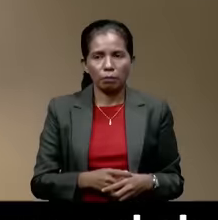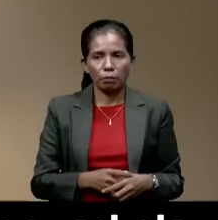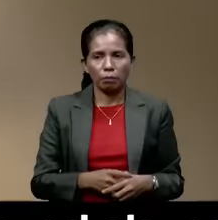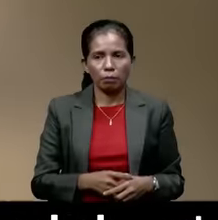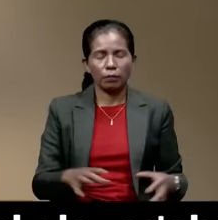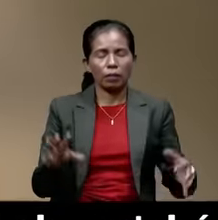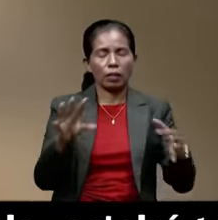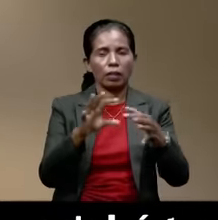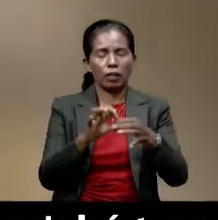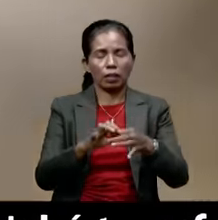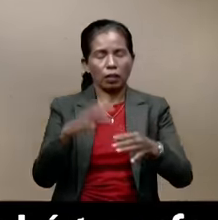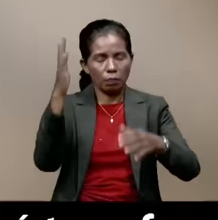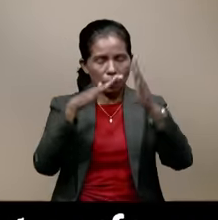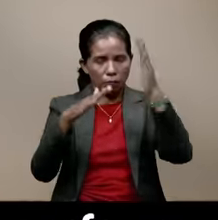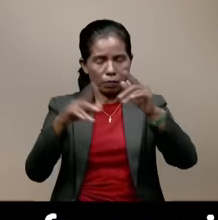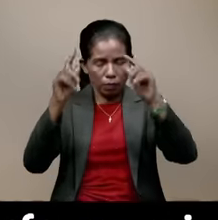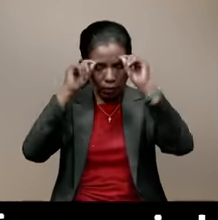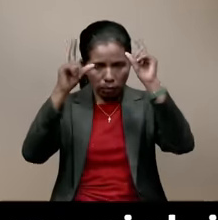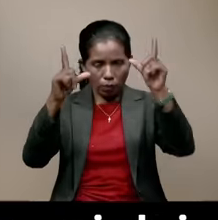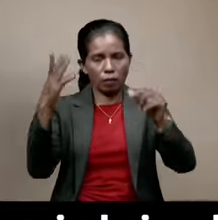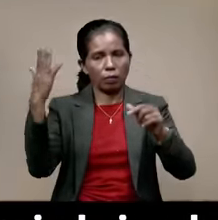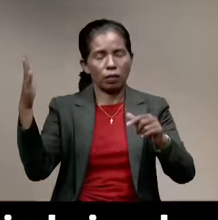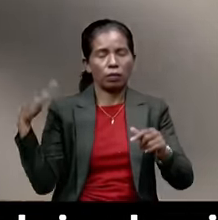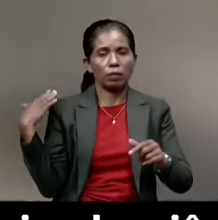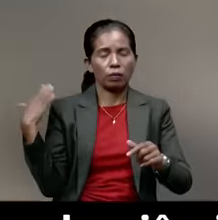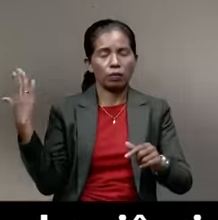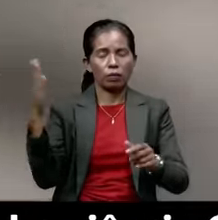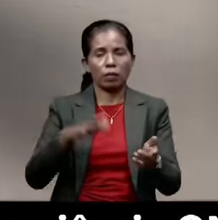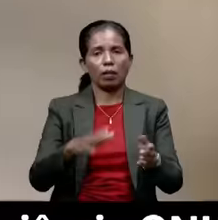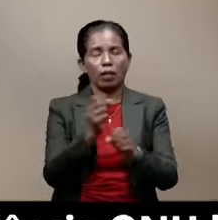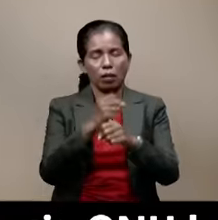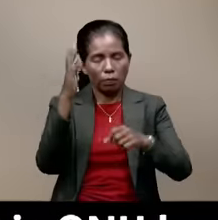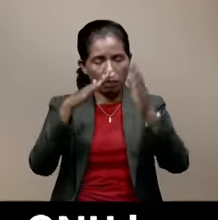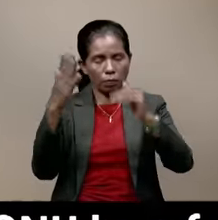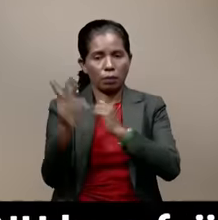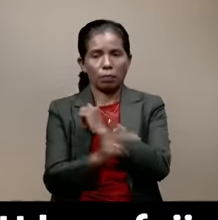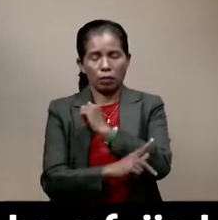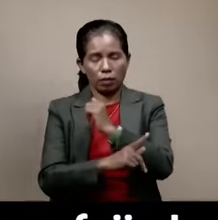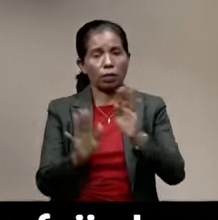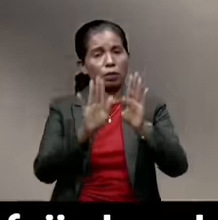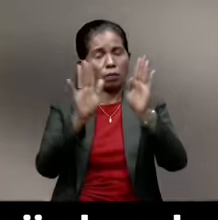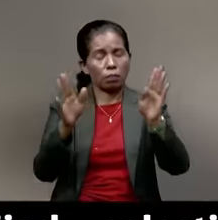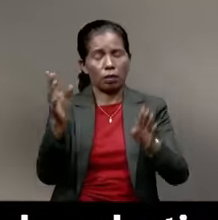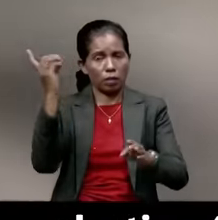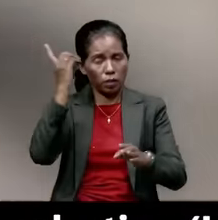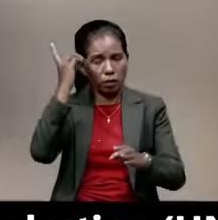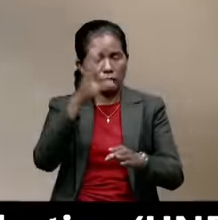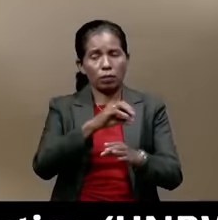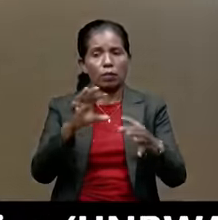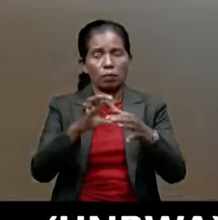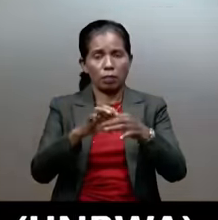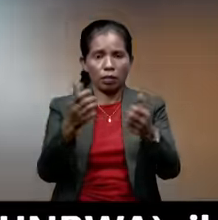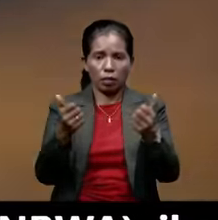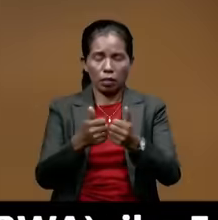Ligado ao confronto entre Timor-Leste e a Santuário Fátima, Portugal, e domingo foi na Laisne, Nebe desconfia envolve o seu membro